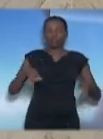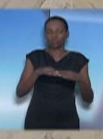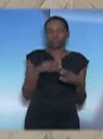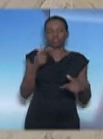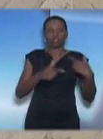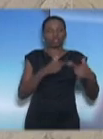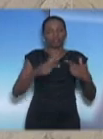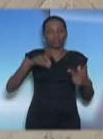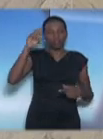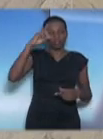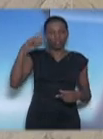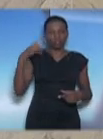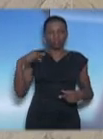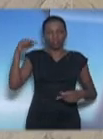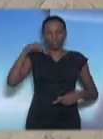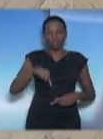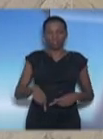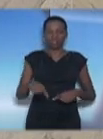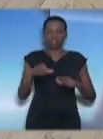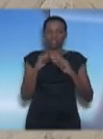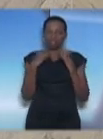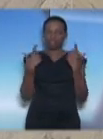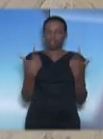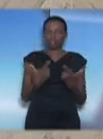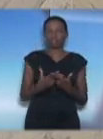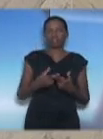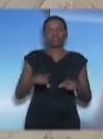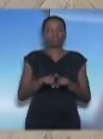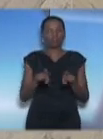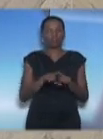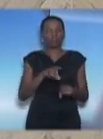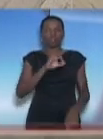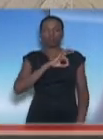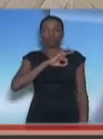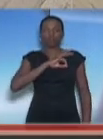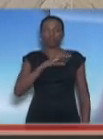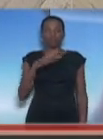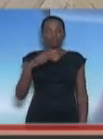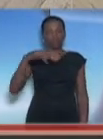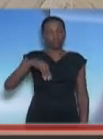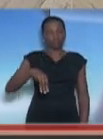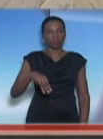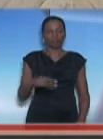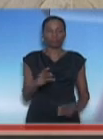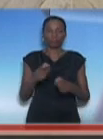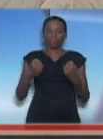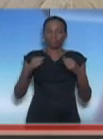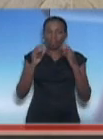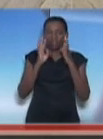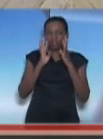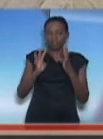dia aqui da Câmara Municipal, inclusive a nossa querida Polícia Militar, a se aperceber, principalmente